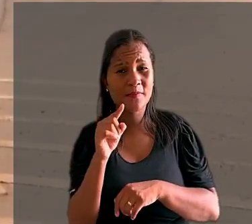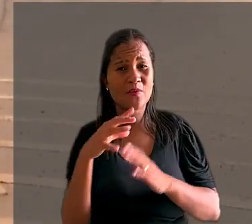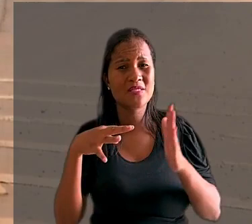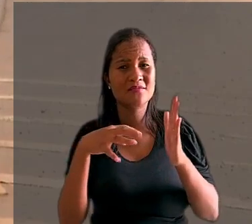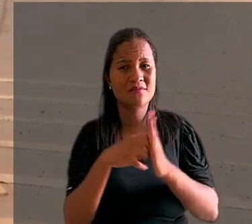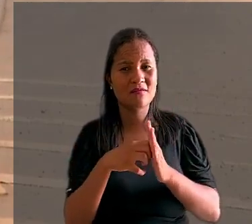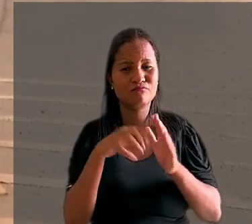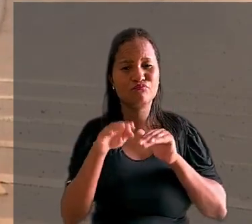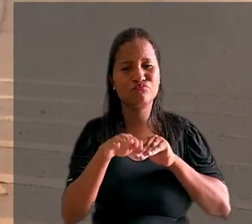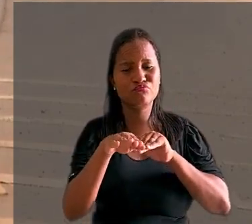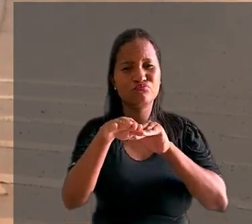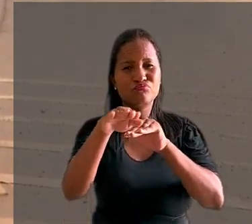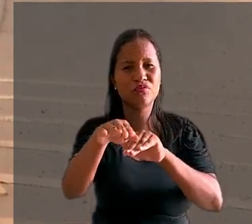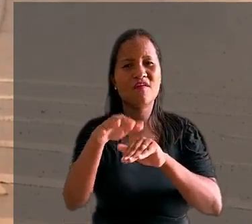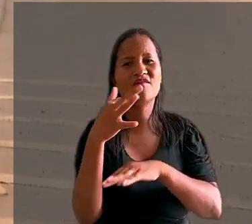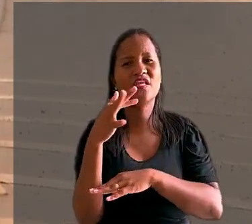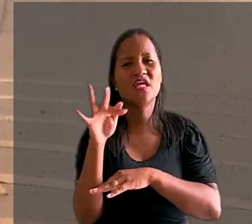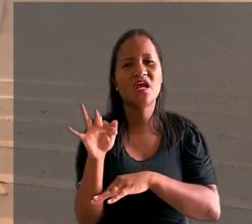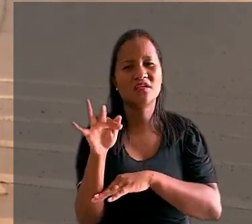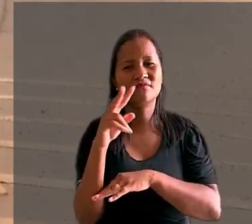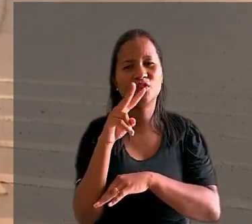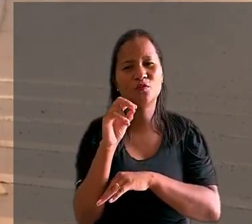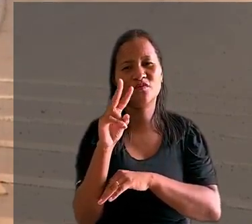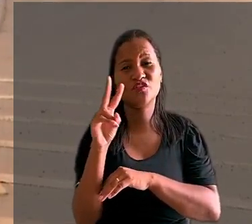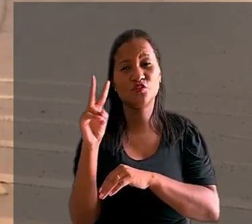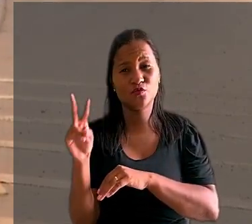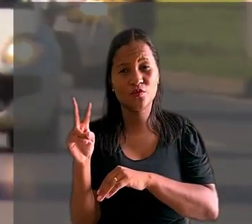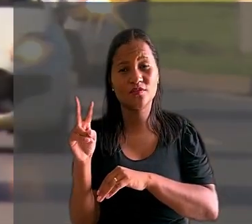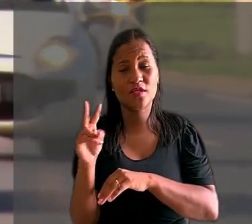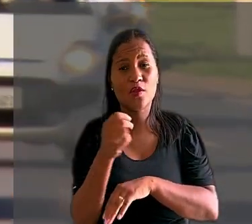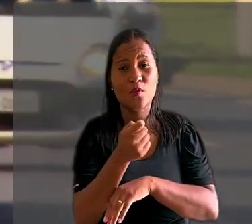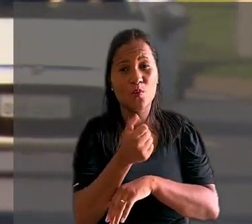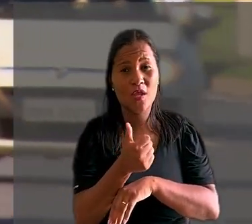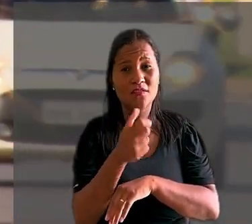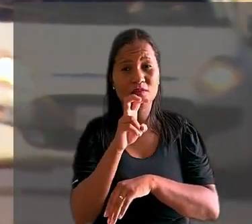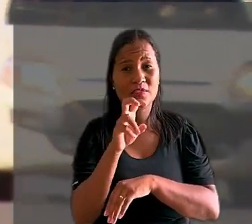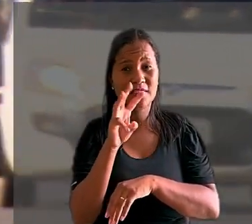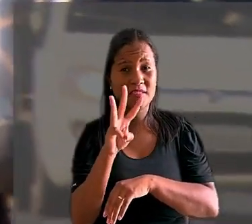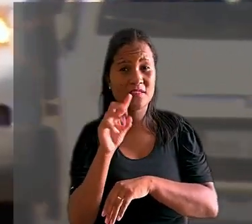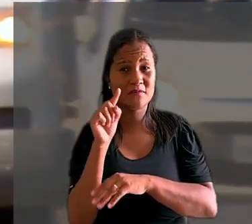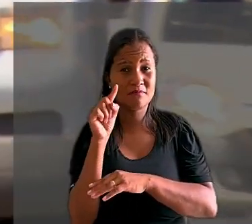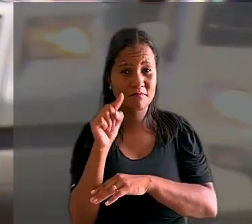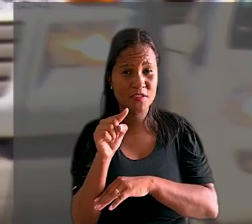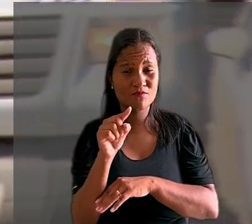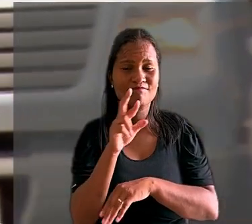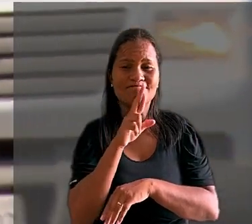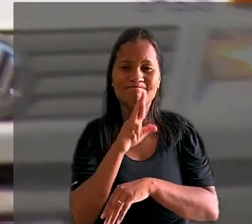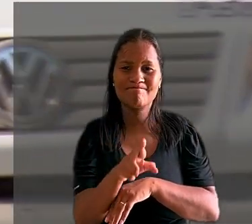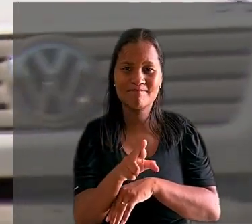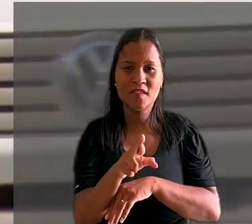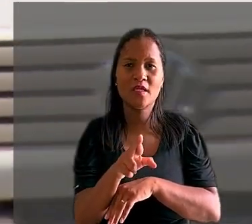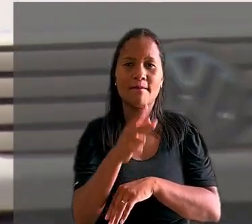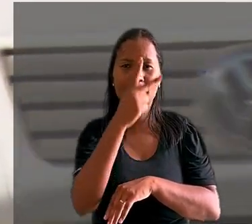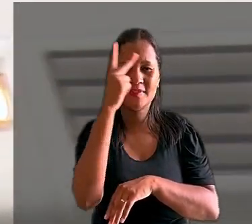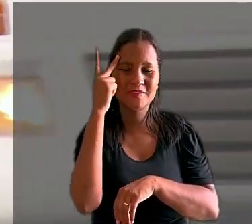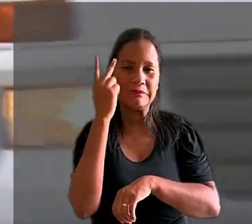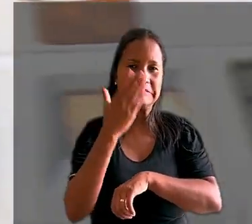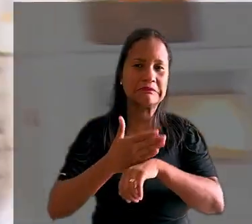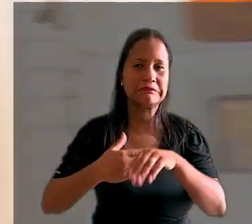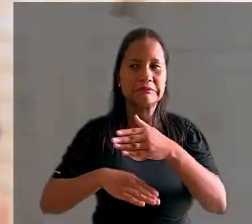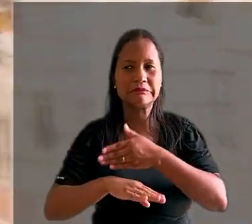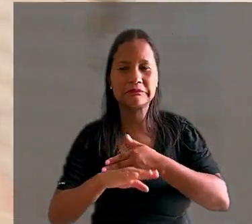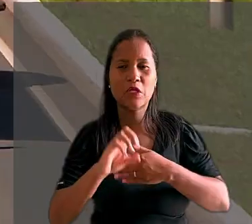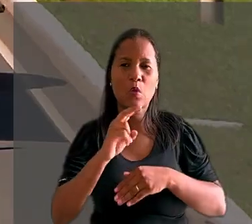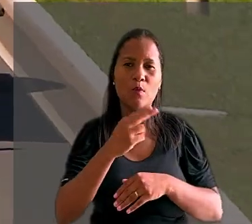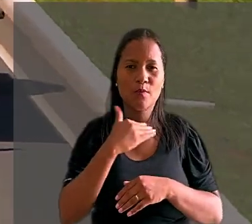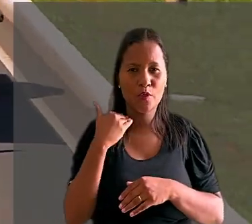federais em 2022, sendo que quase 53 mil resultaram em feridos ou mortos. Ainda segundo o